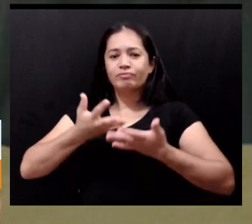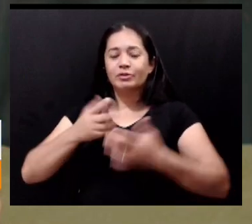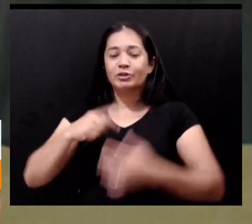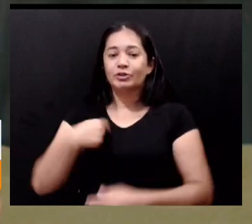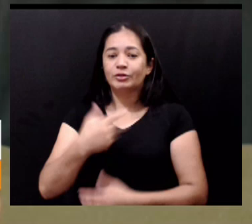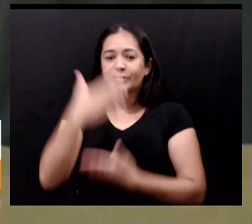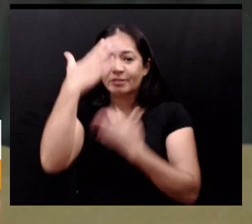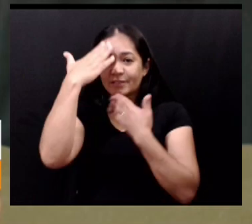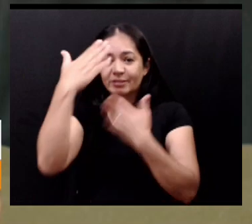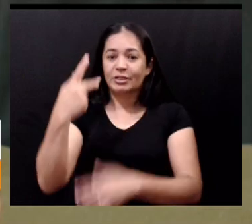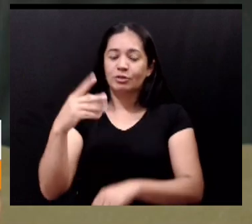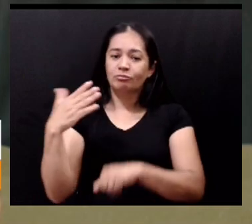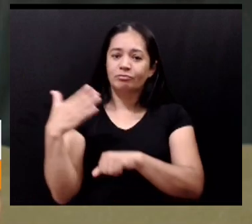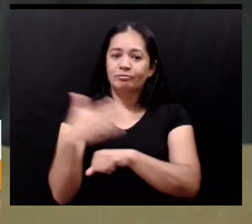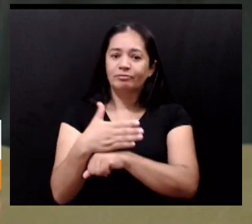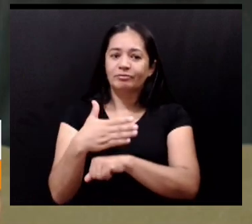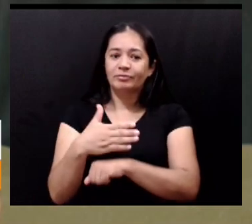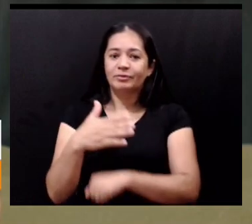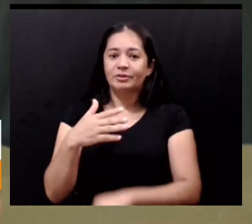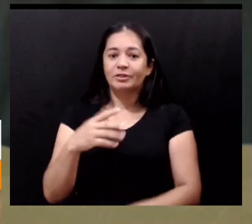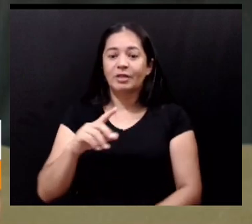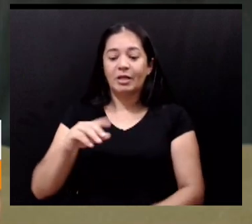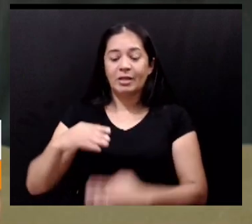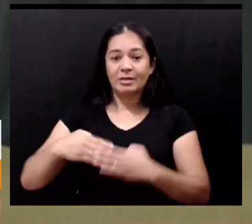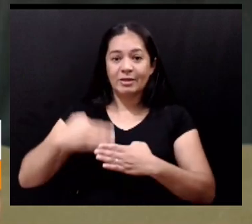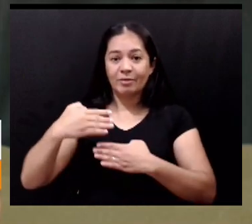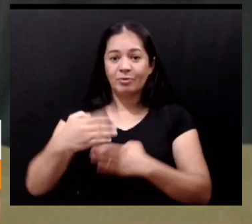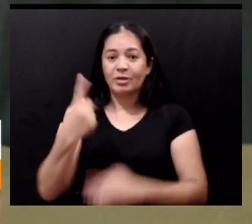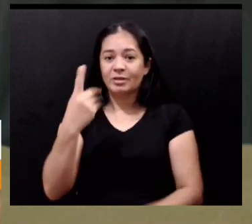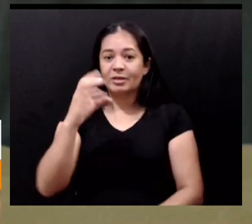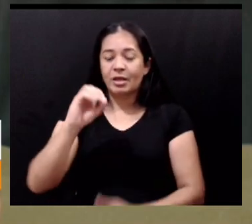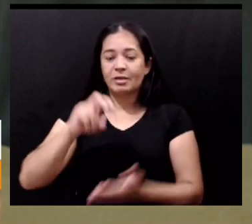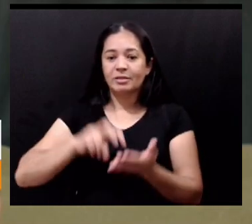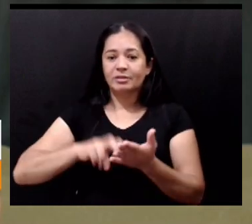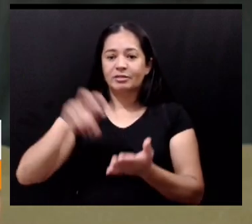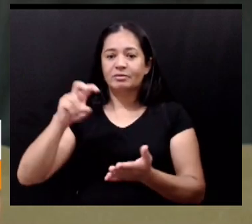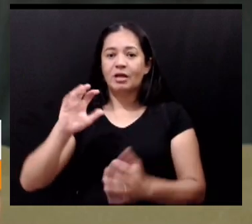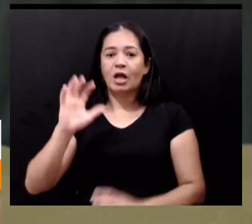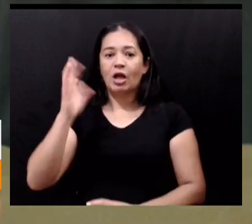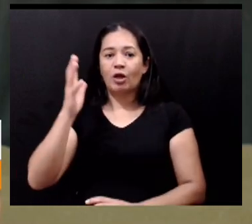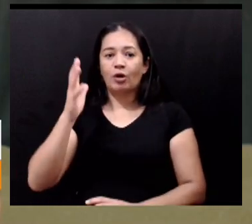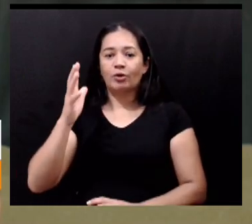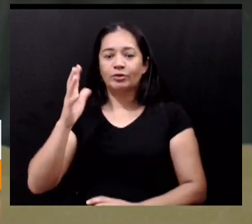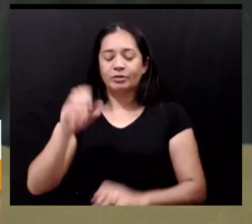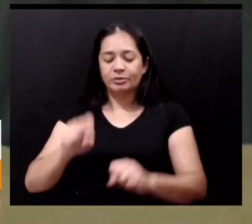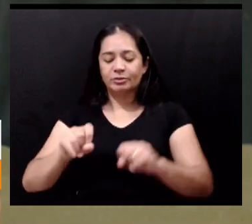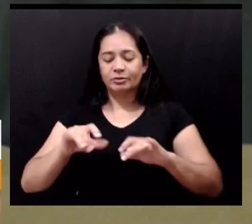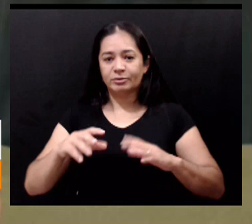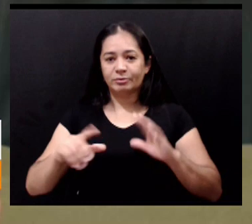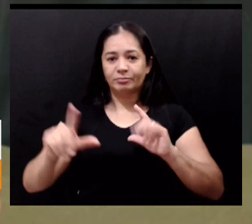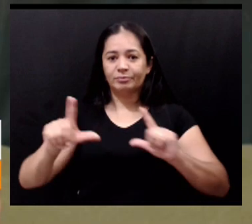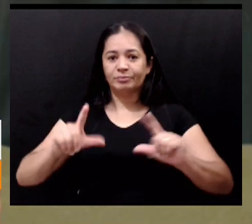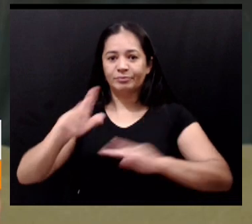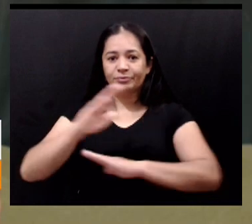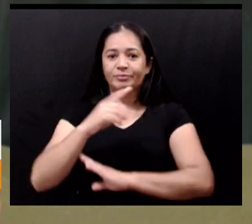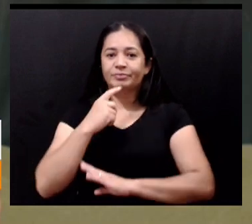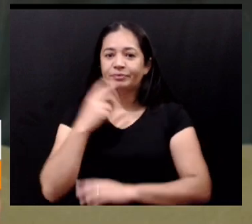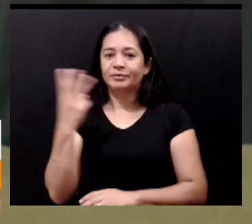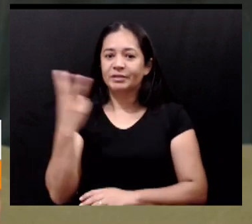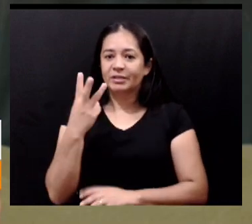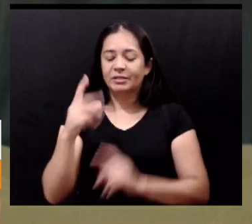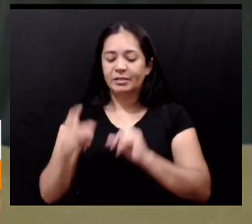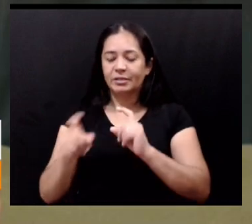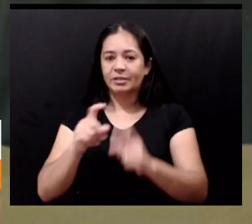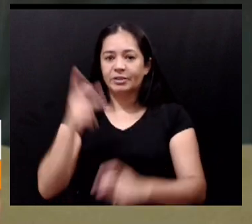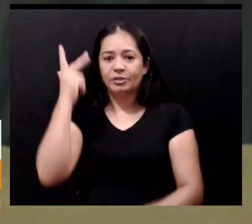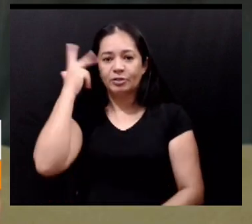participação, lembrando que daqui a pouquinho, às 10 da manhã, será realizada no plenário da Câmara a 3ª reunião ordinária da Comissão Permanente das